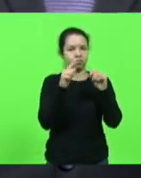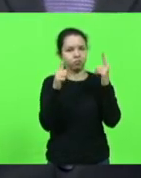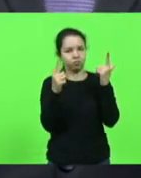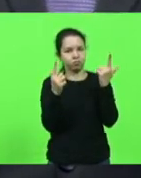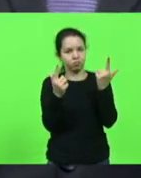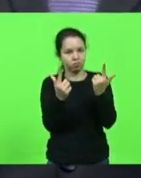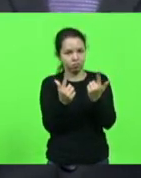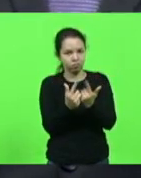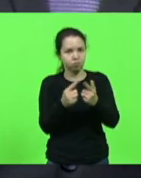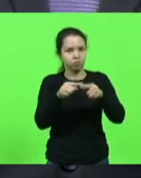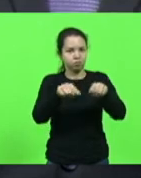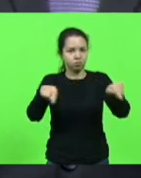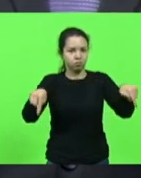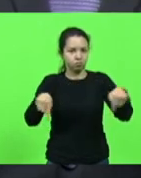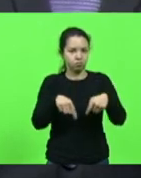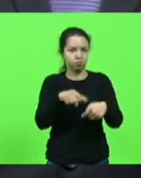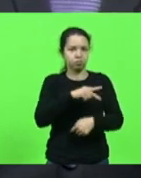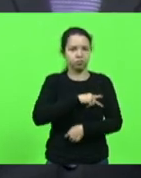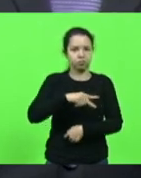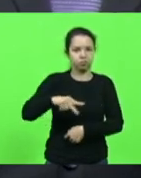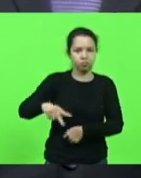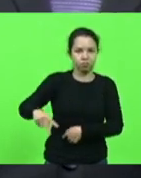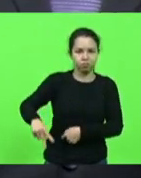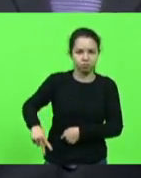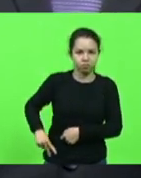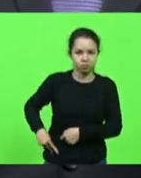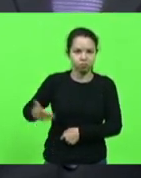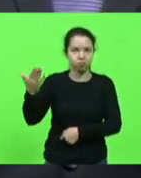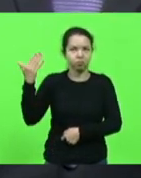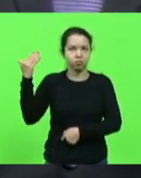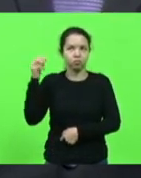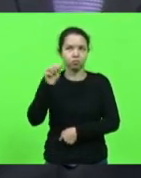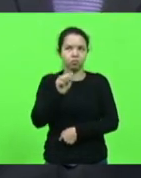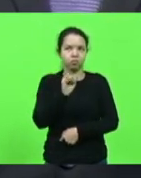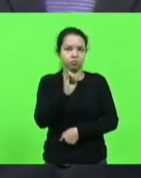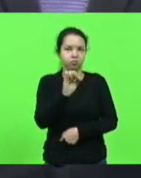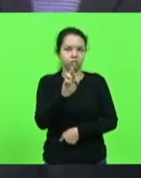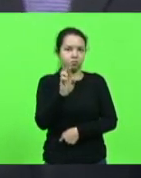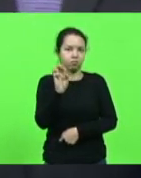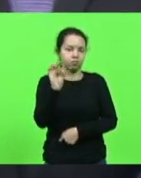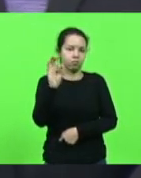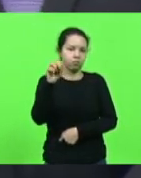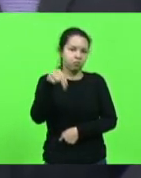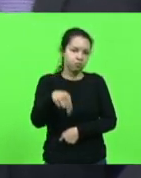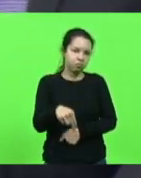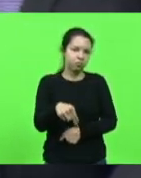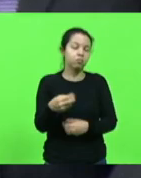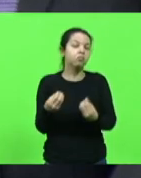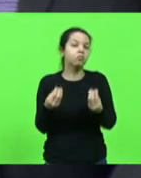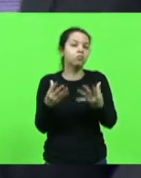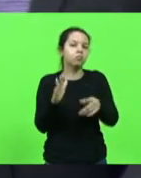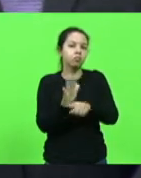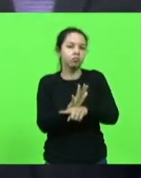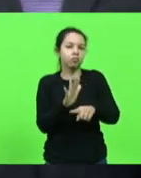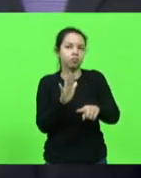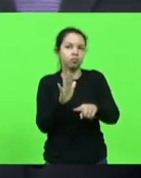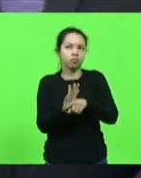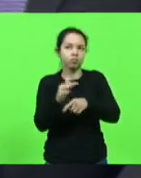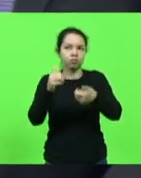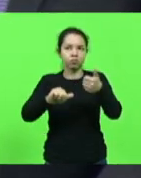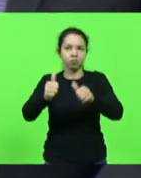que então era o deputado Heitor Xé, com o intuito de colaborar na revisão da